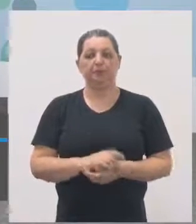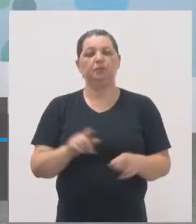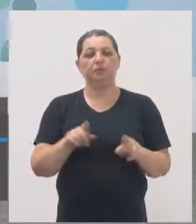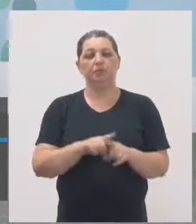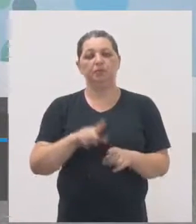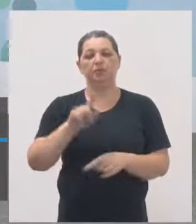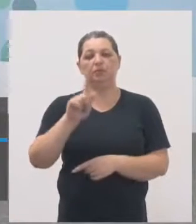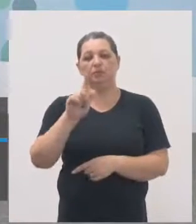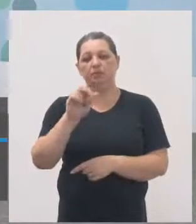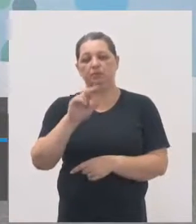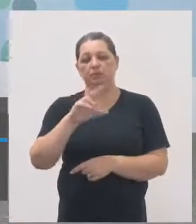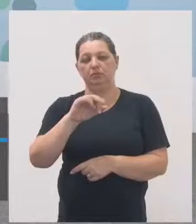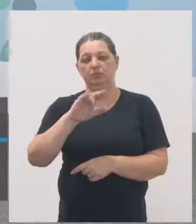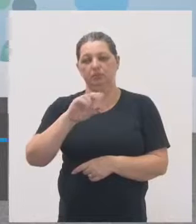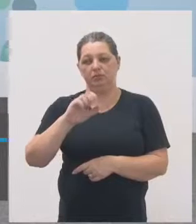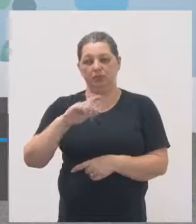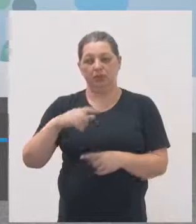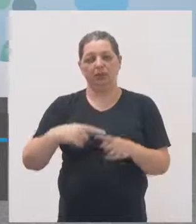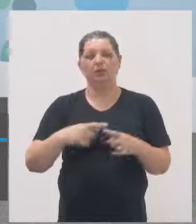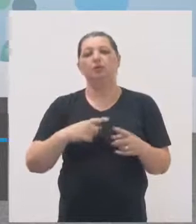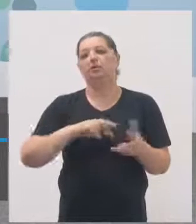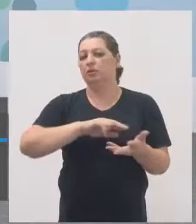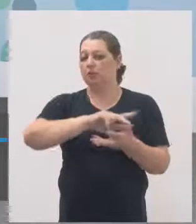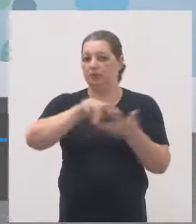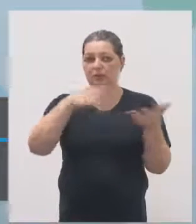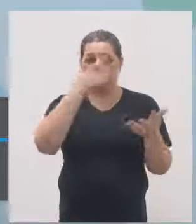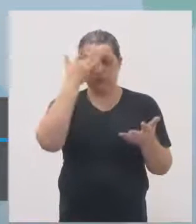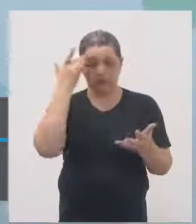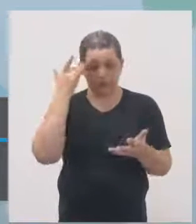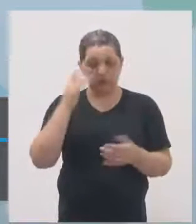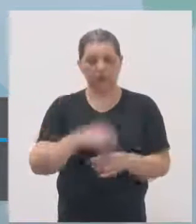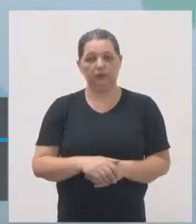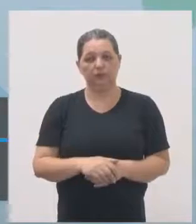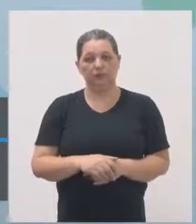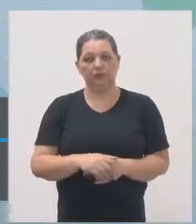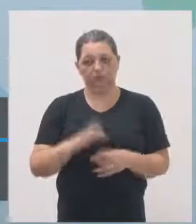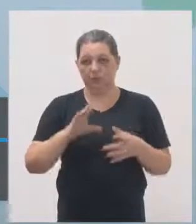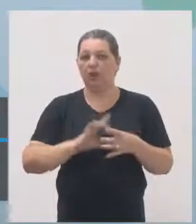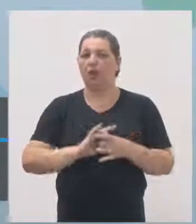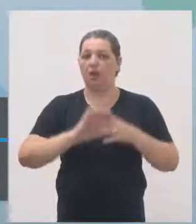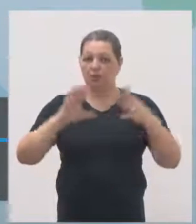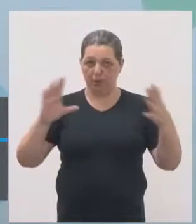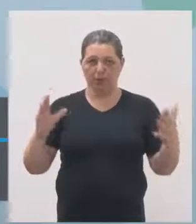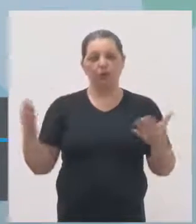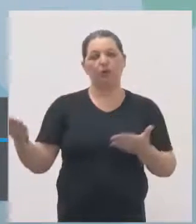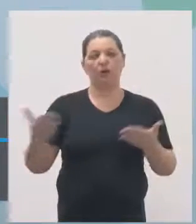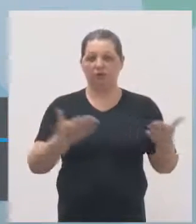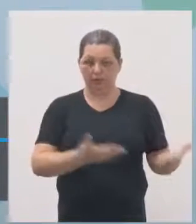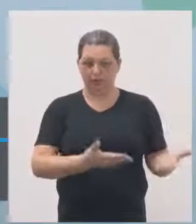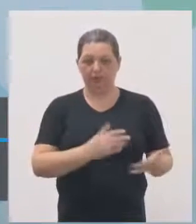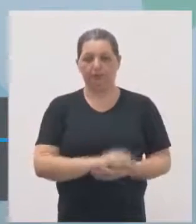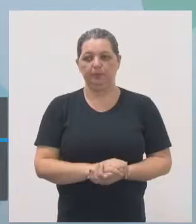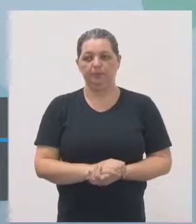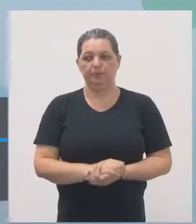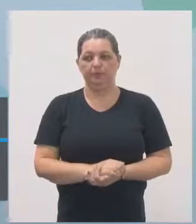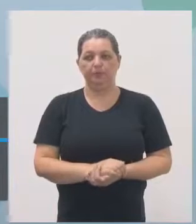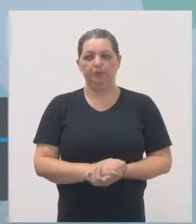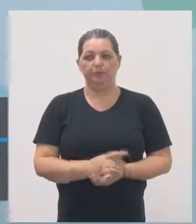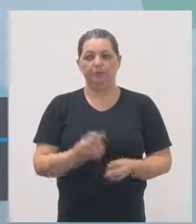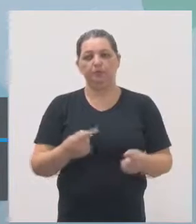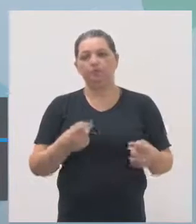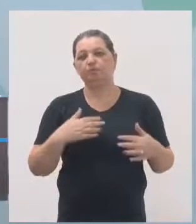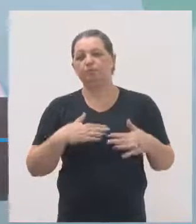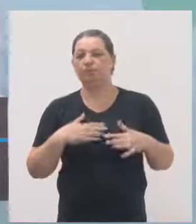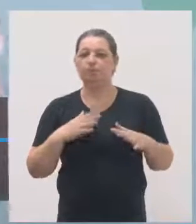Graciela, o João e o dirigente, o Paulo, que permitiram que o Giovanni estivesse aqui hoje, né? Vocês vão ver que o Giovanni tá um pouco